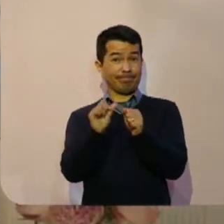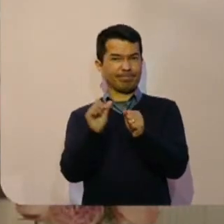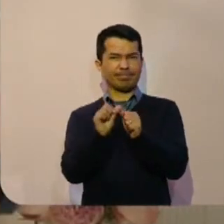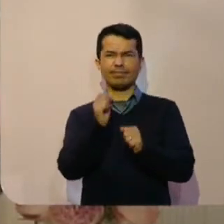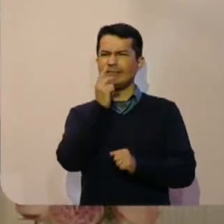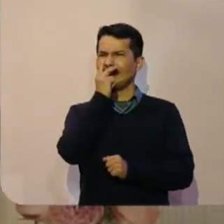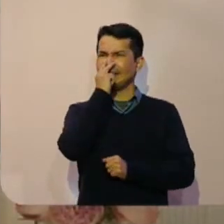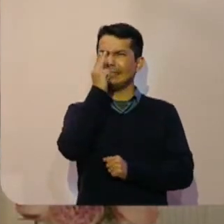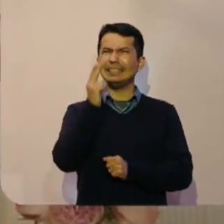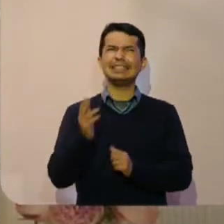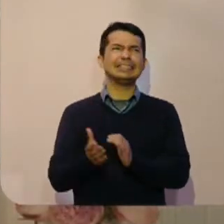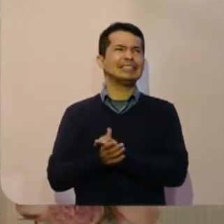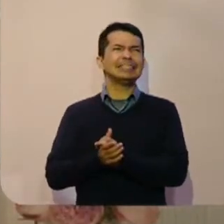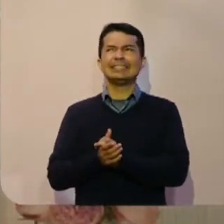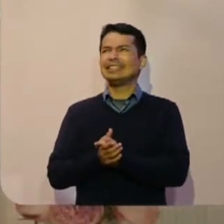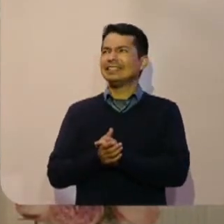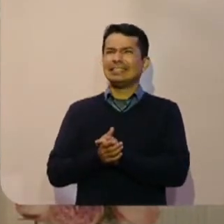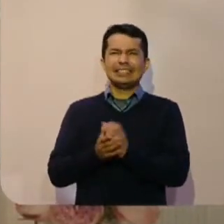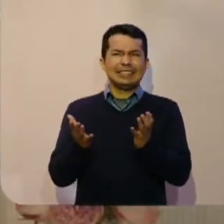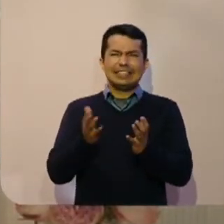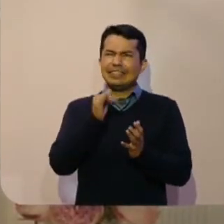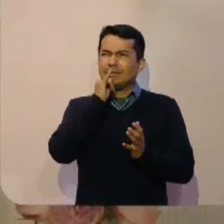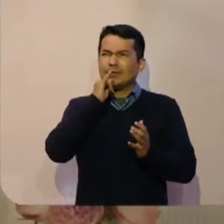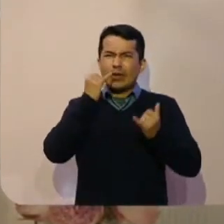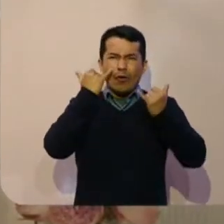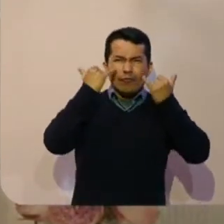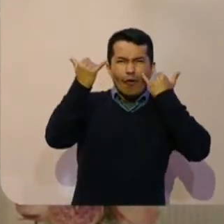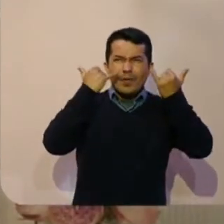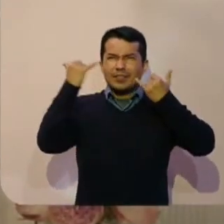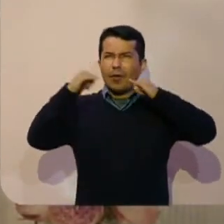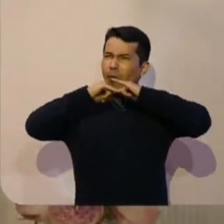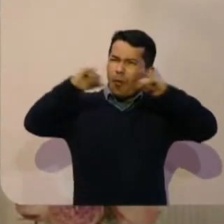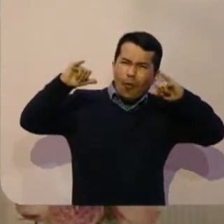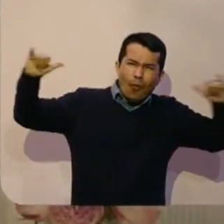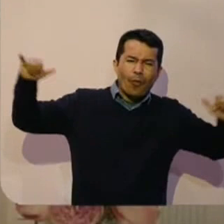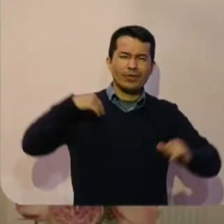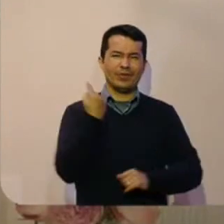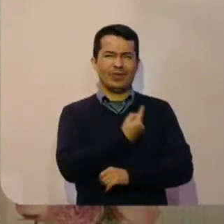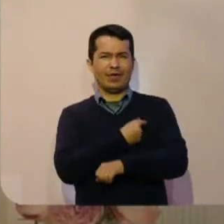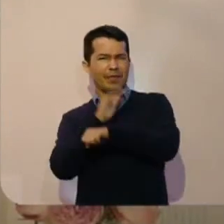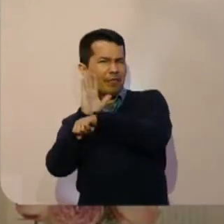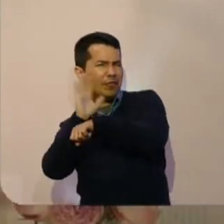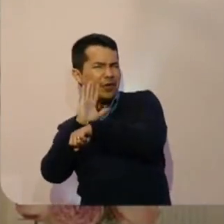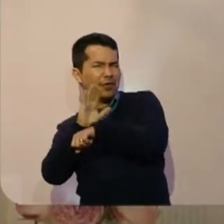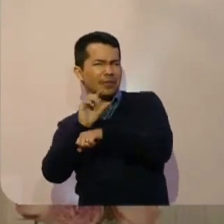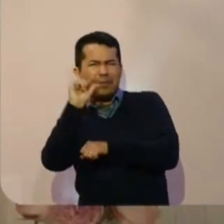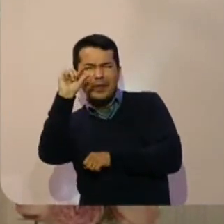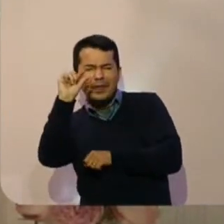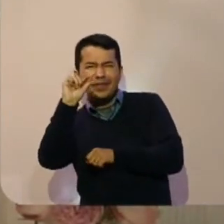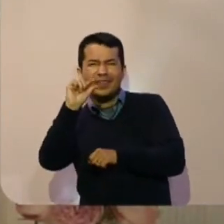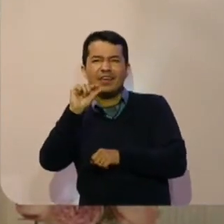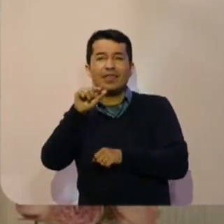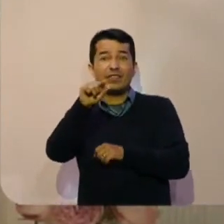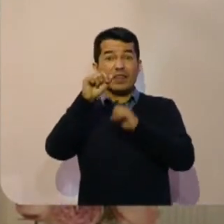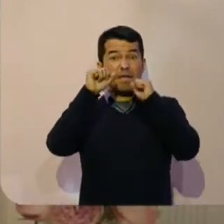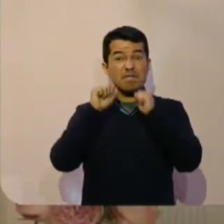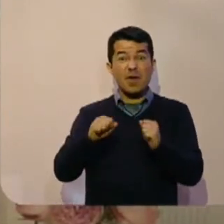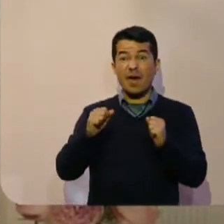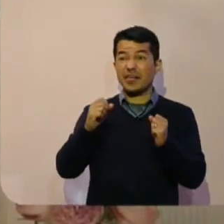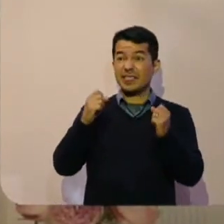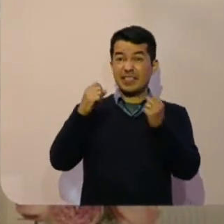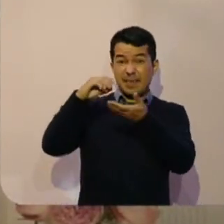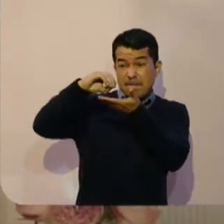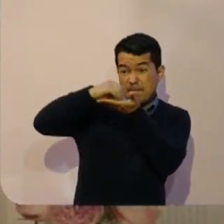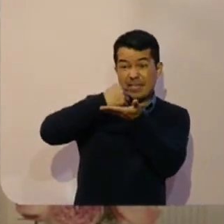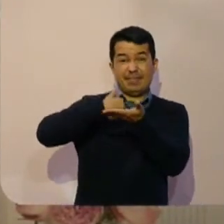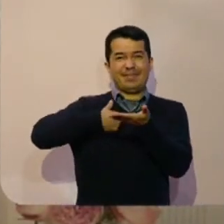contando o que Deus está fazendo na tua vida, mesmo que seja pequenino ou grande, tanto faz. Porque eu quero encher a minha mente de